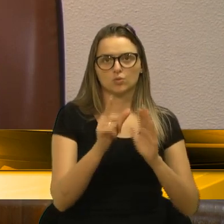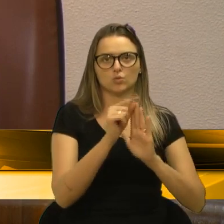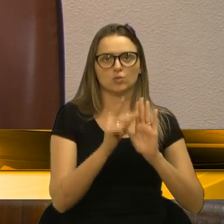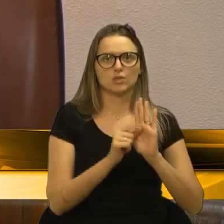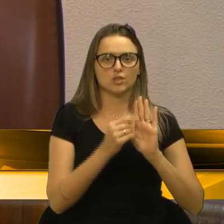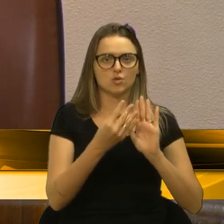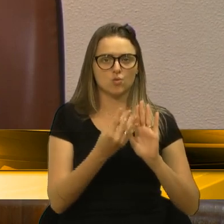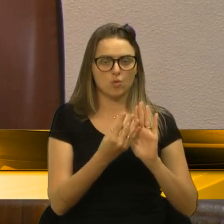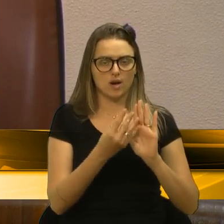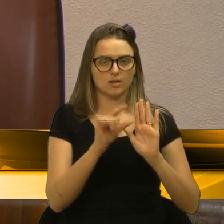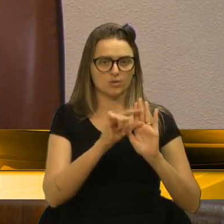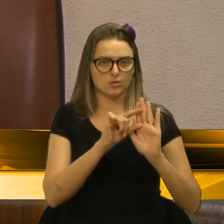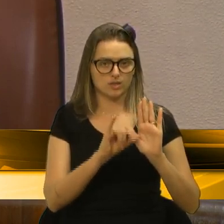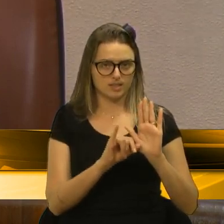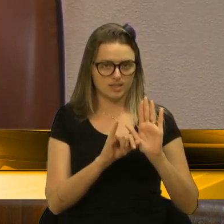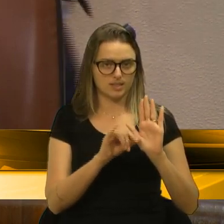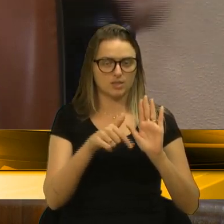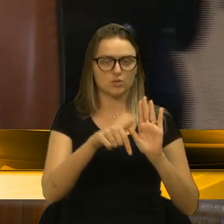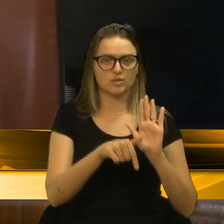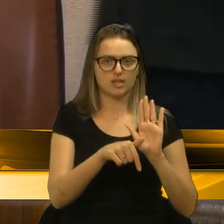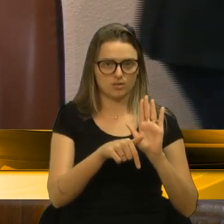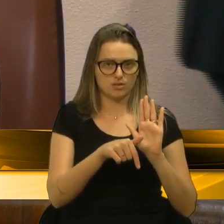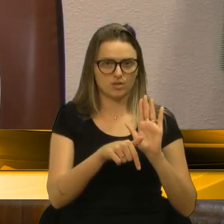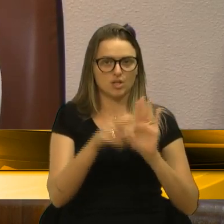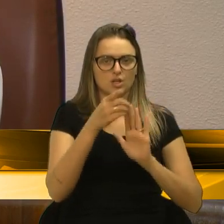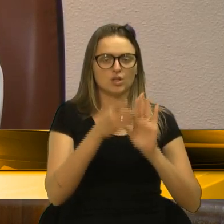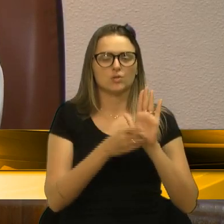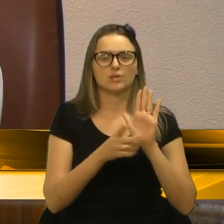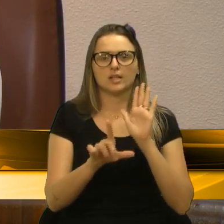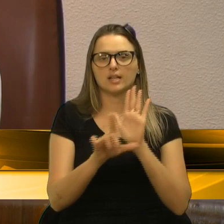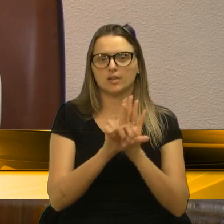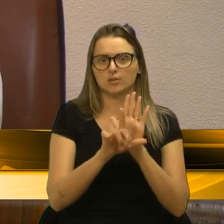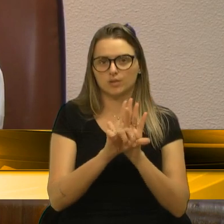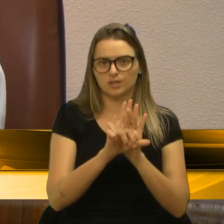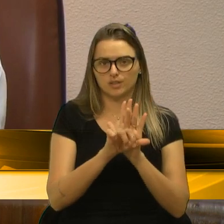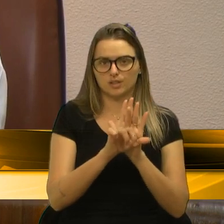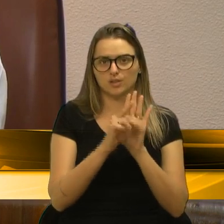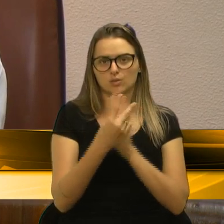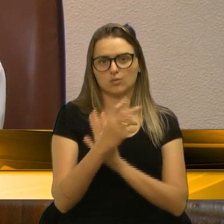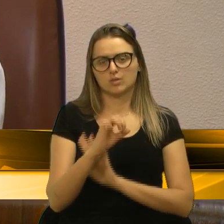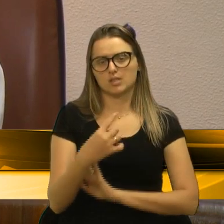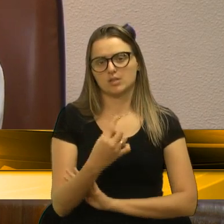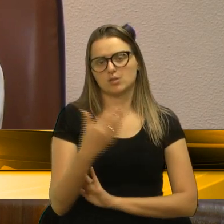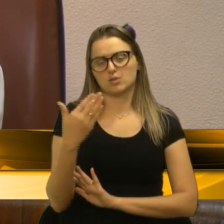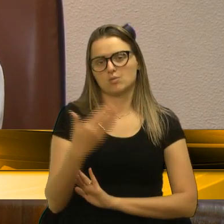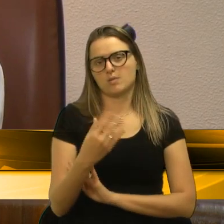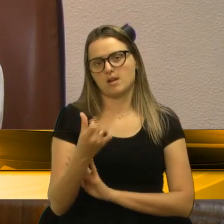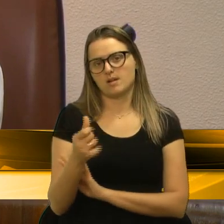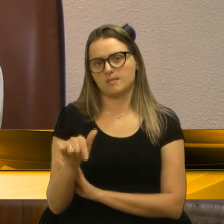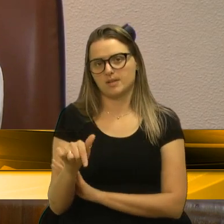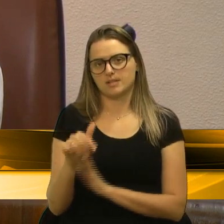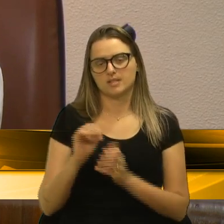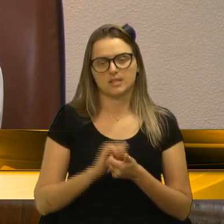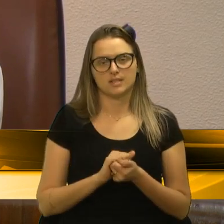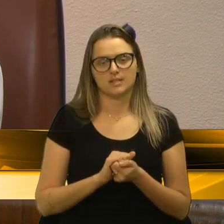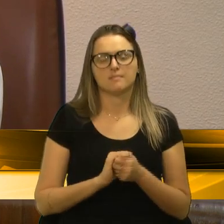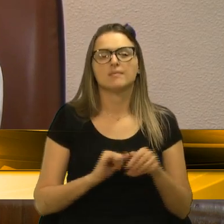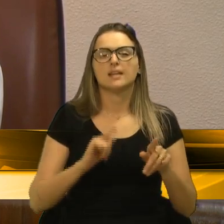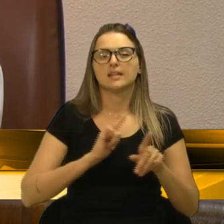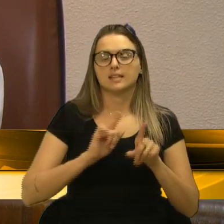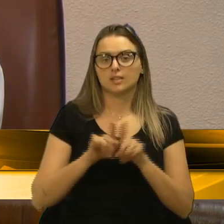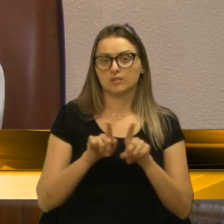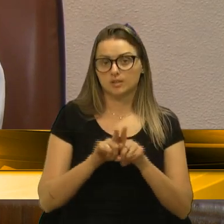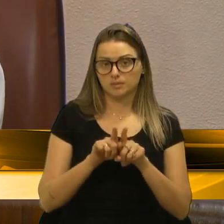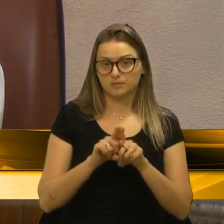4º, inciso 7, do Decreto-Lei 201 de 67, arguindo que